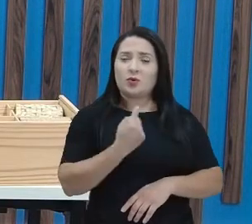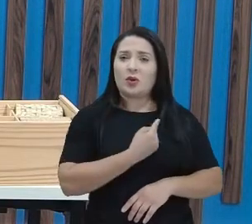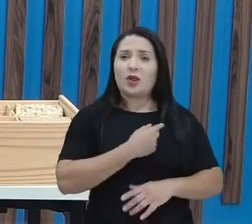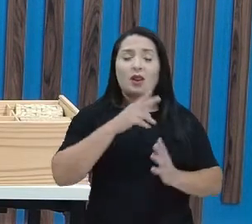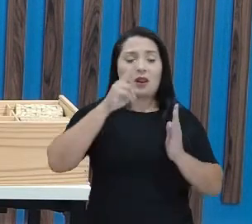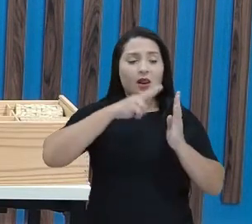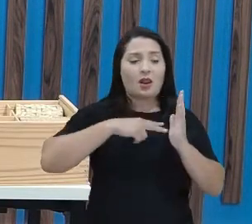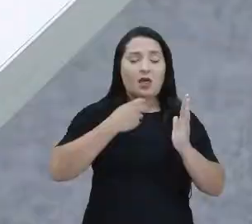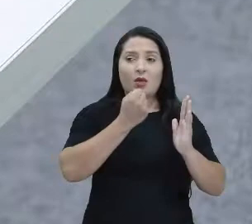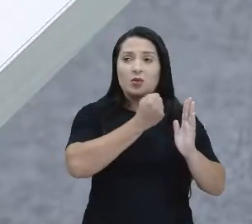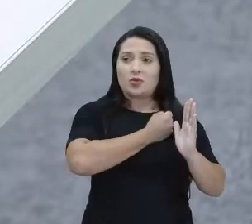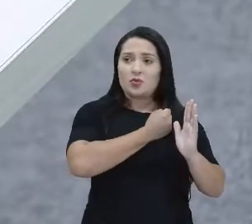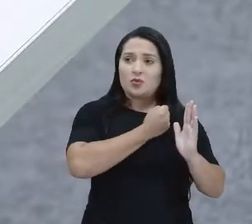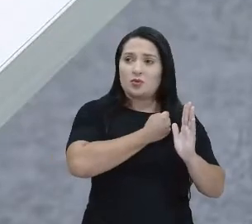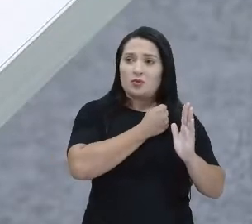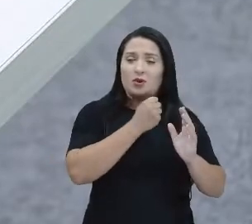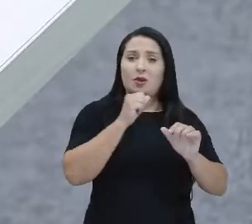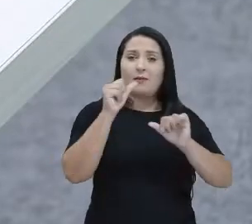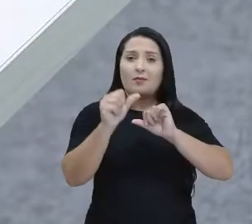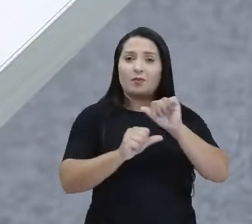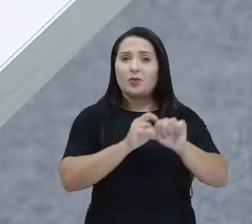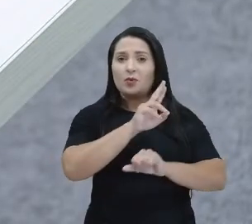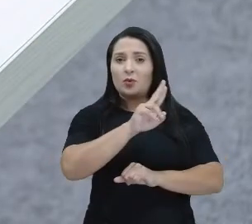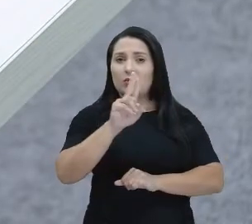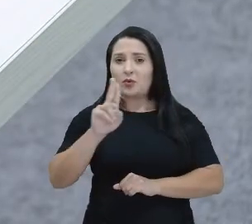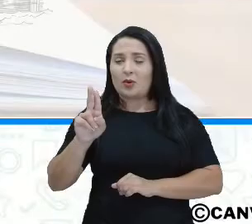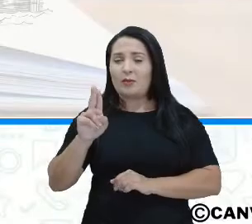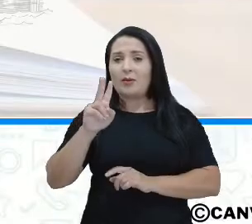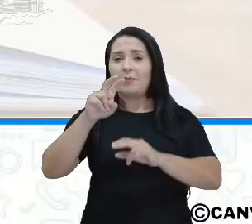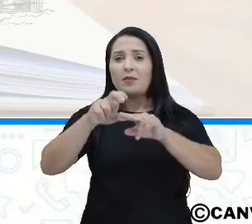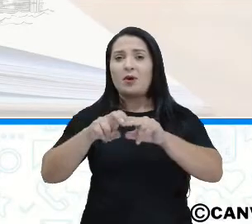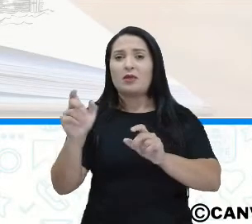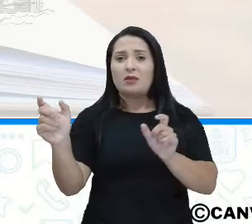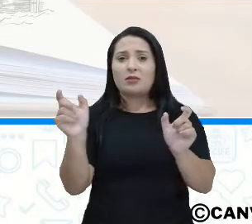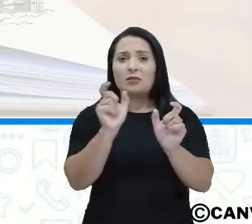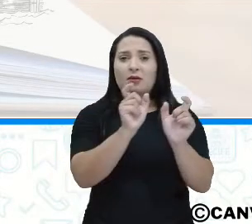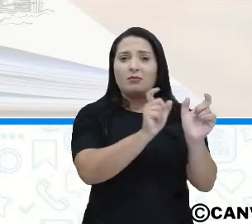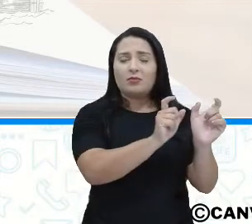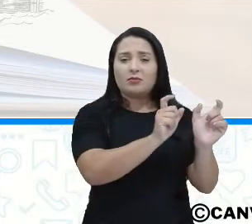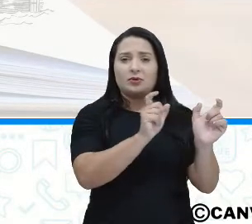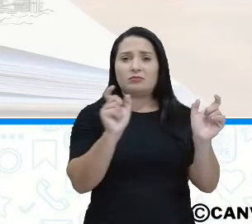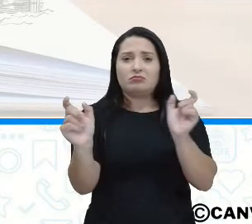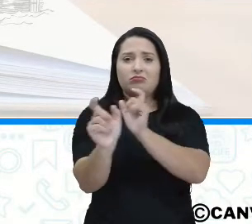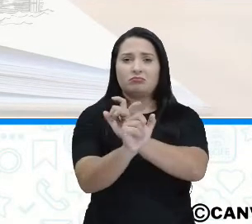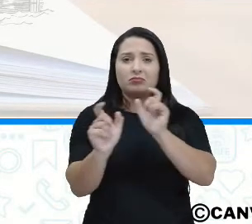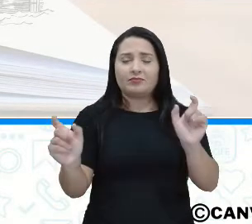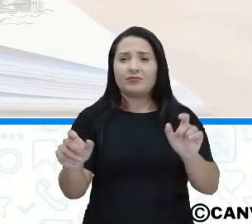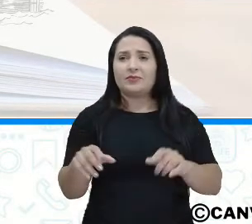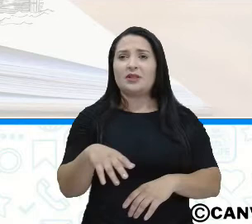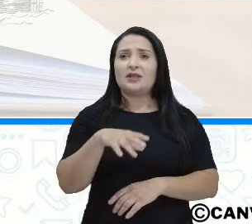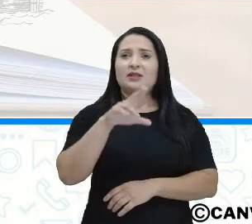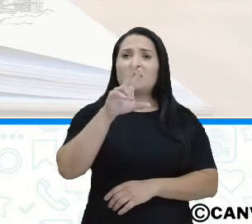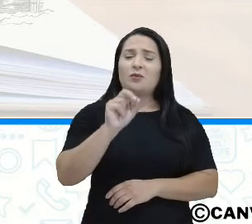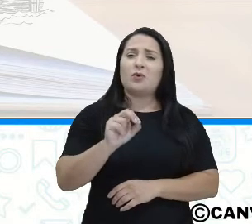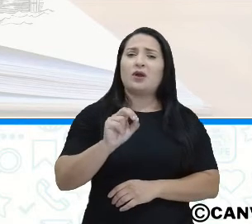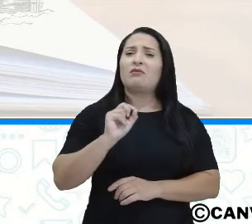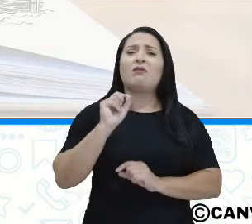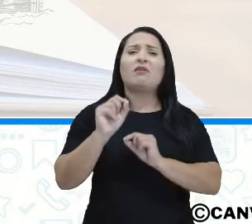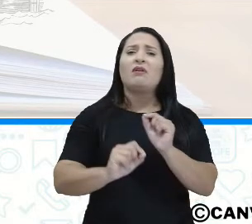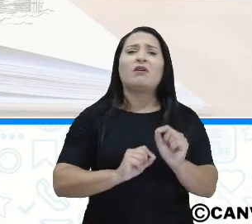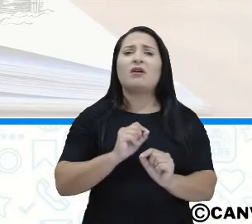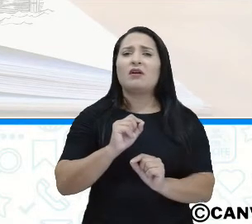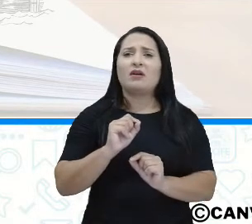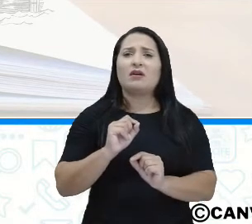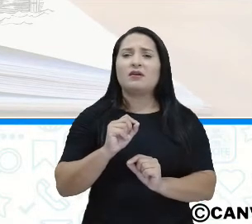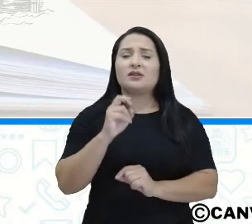número, aí eles mudam os nomes por conta da 50, posição deles. É, 50. Né? Aí, o 50, é, quem 300. É o 50